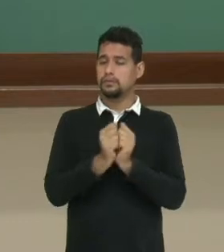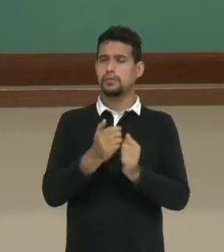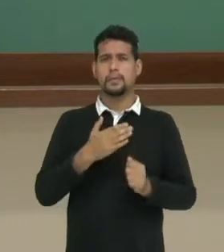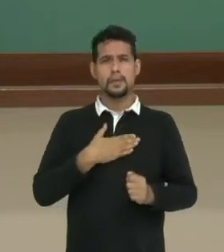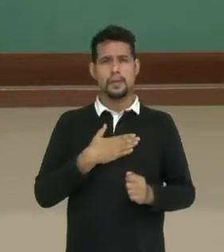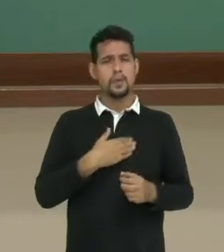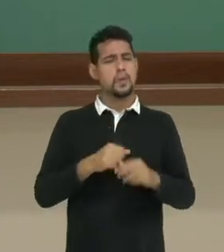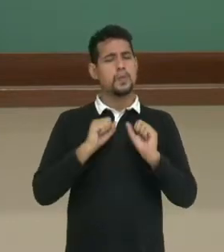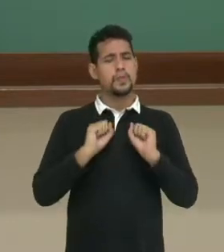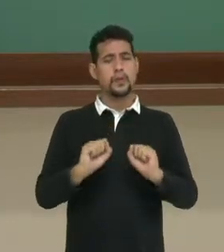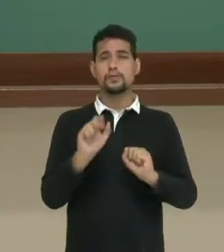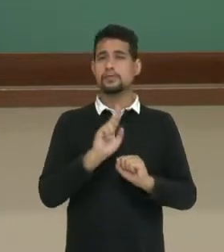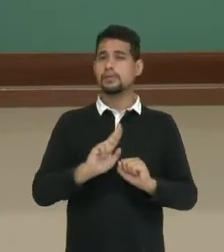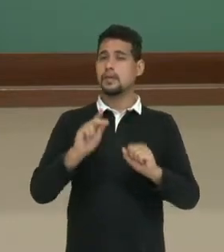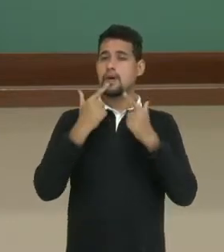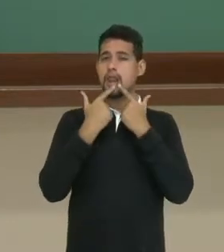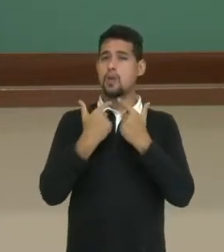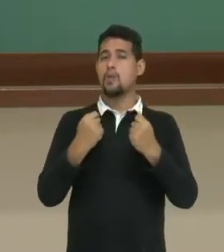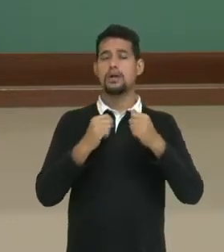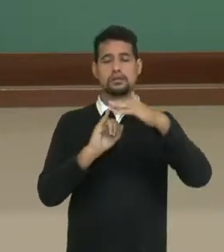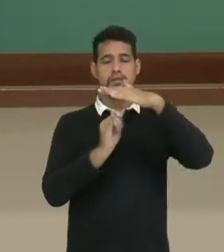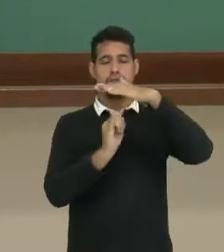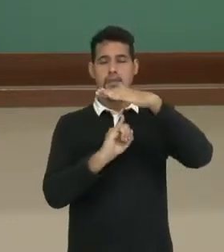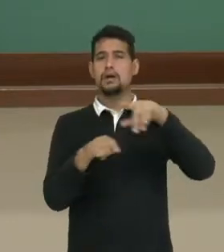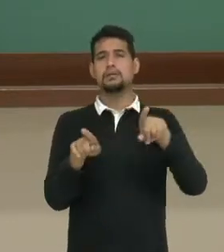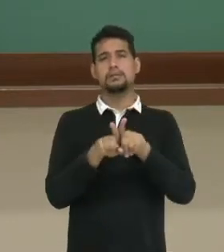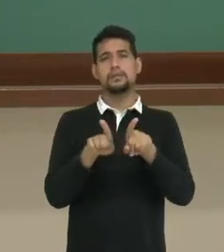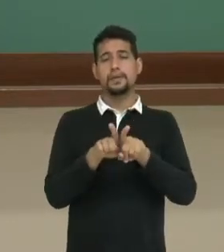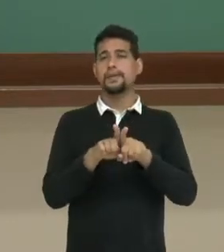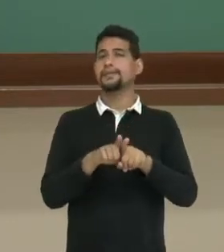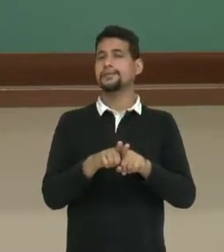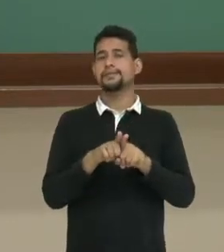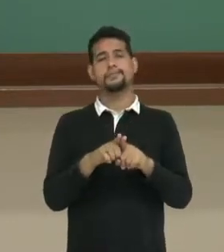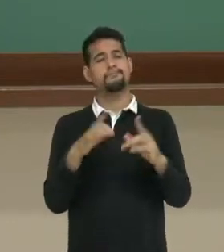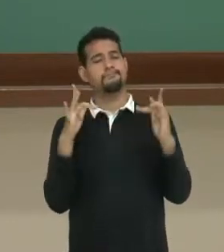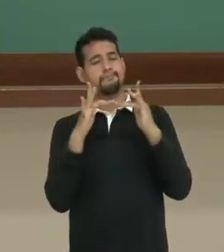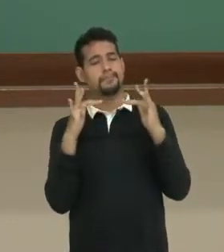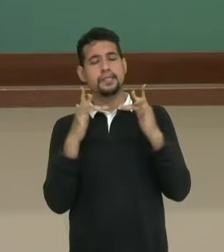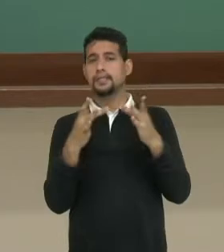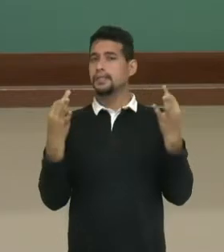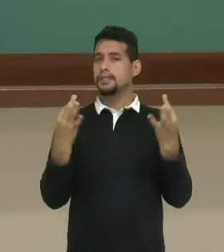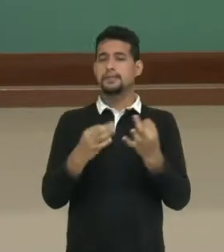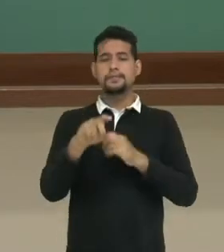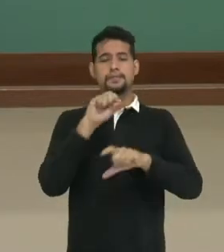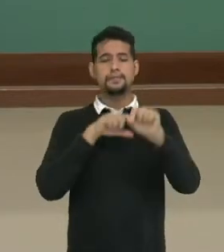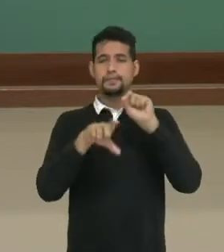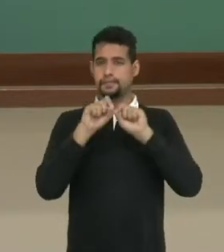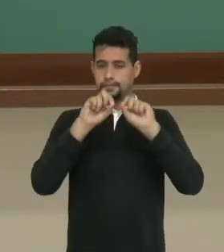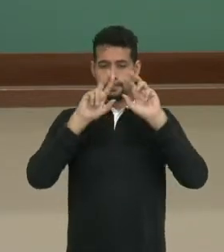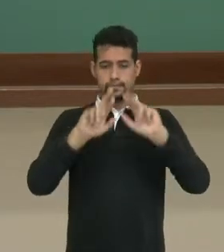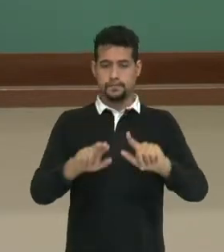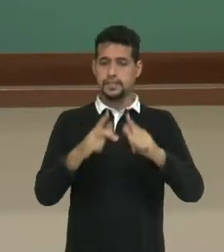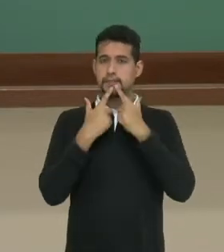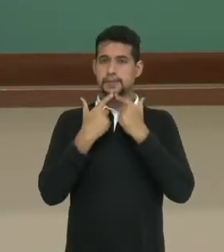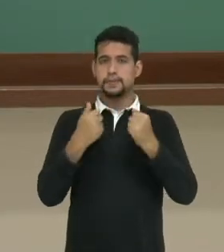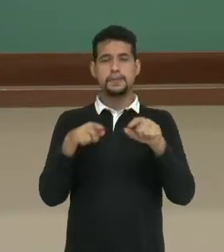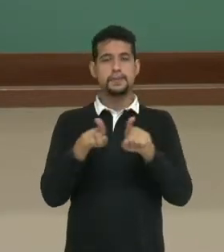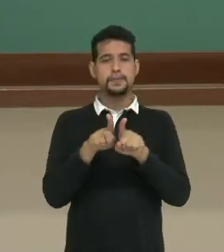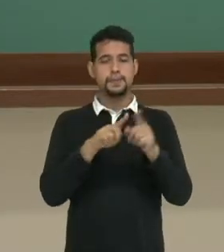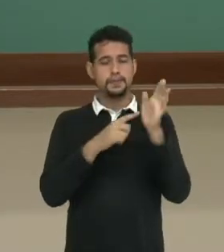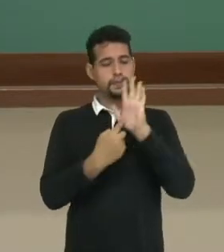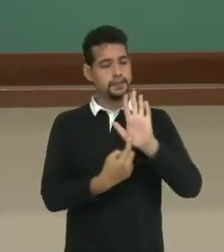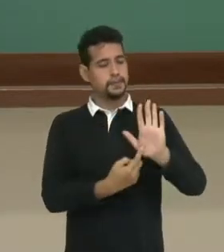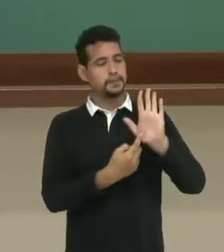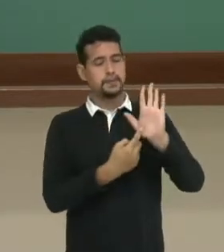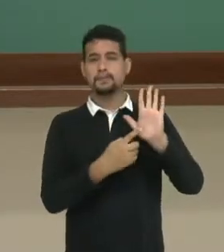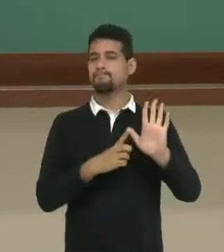posso utilizar uma linguagem mais informal, com maior intimidade. Então, eu seleciono um repertório linguístico que demonstra